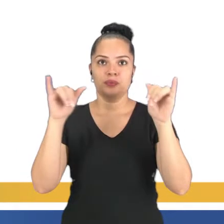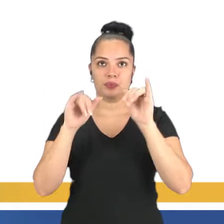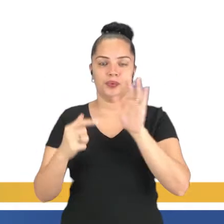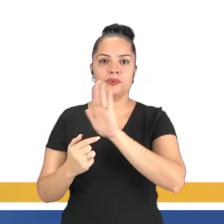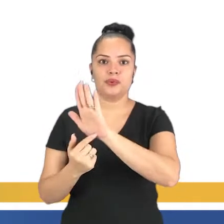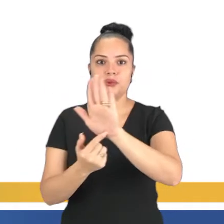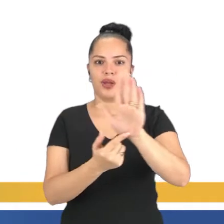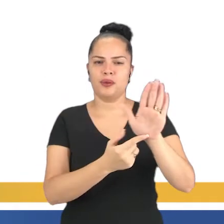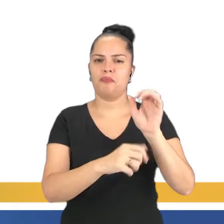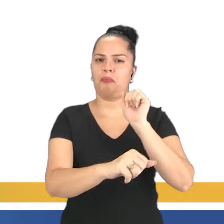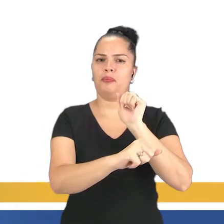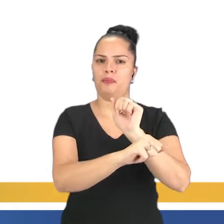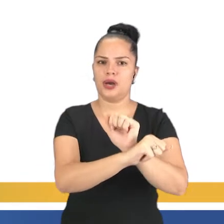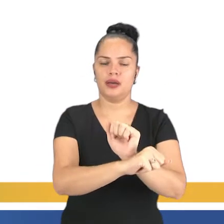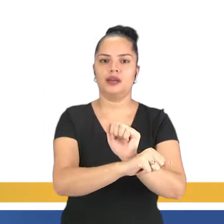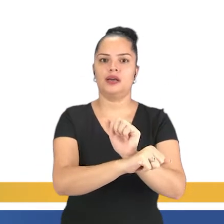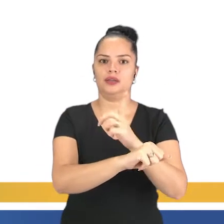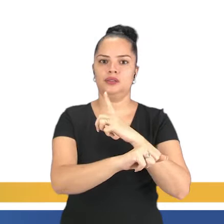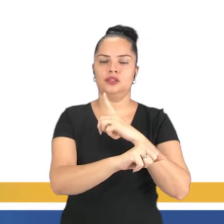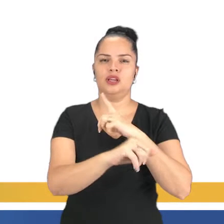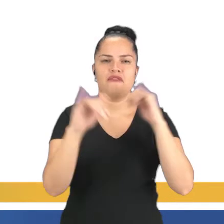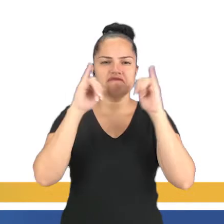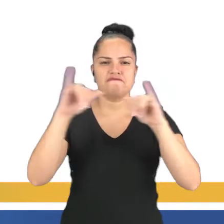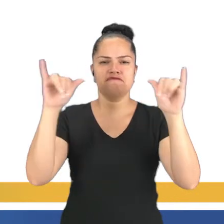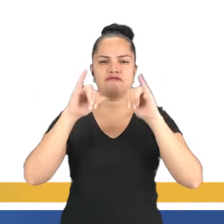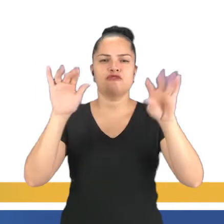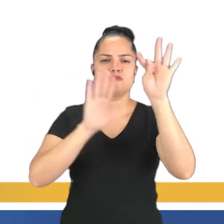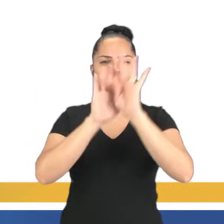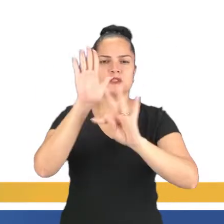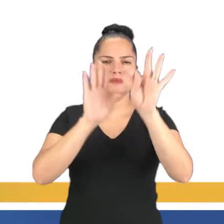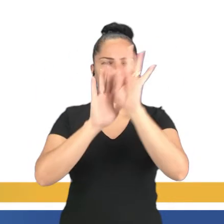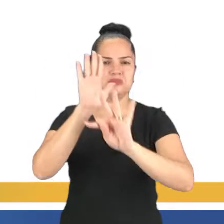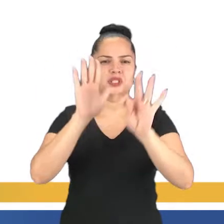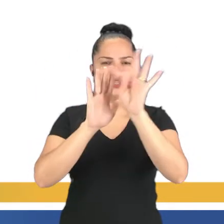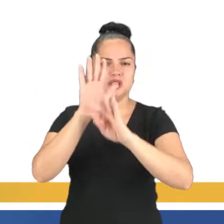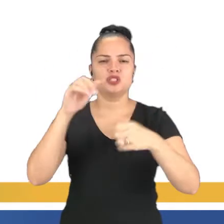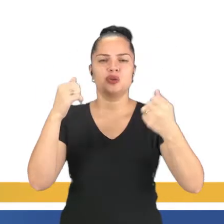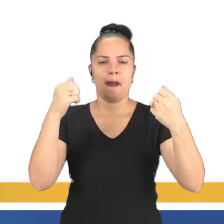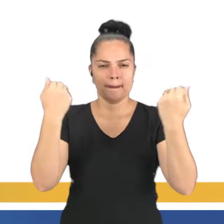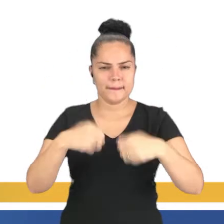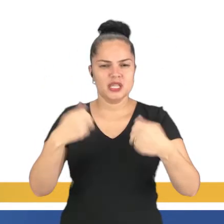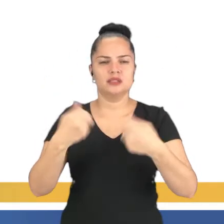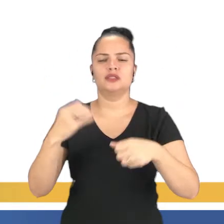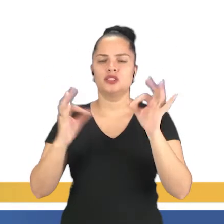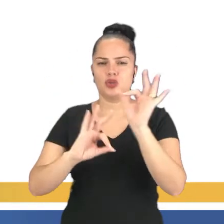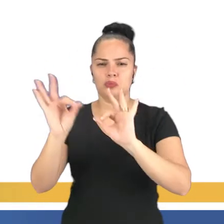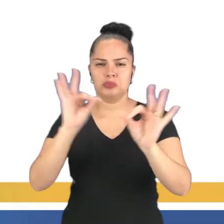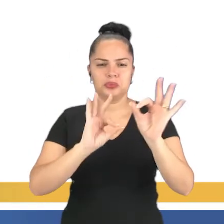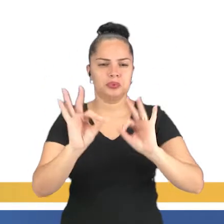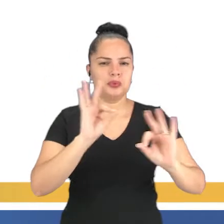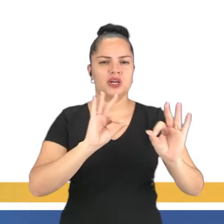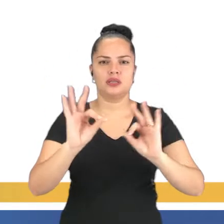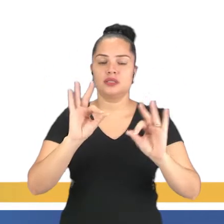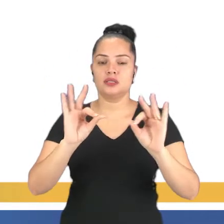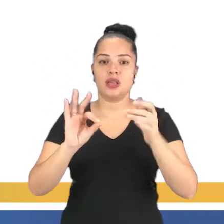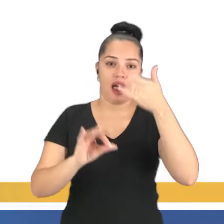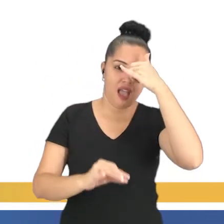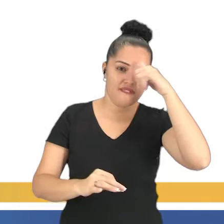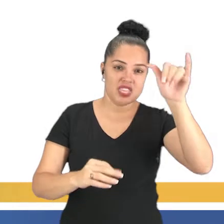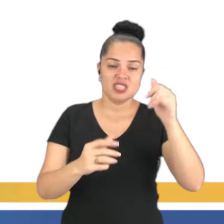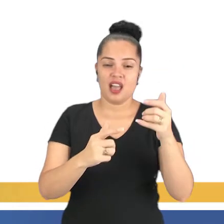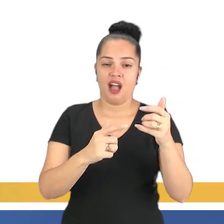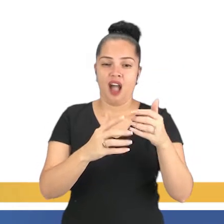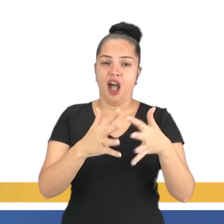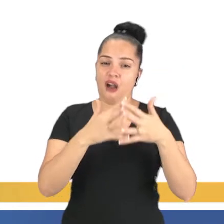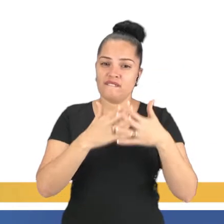estáticos, geralmente existe bastante informação textual, assim precisam ser muito bem organizados para que não fiquem confusos.